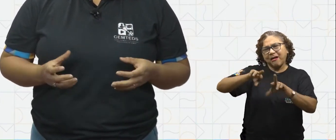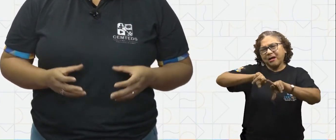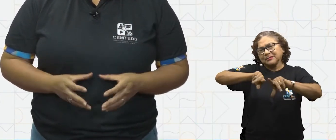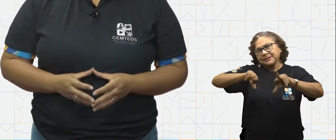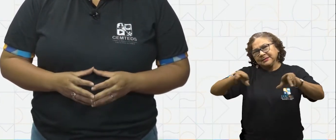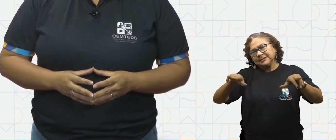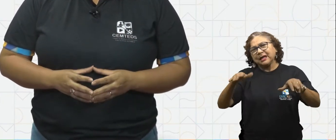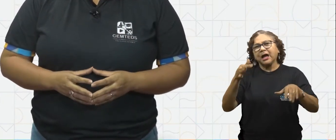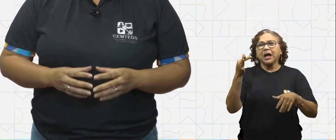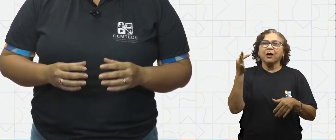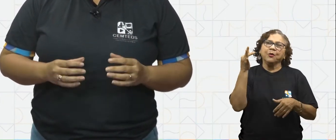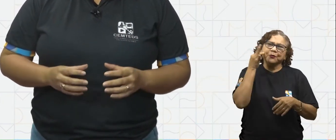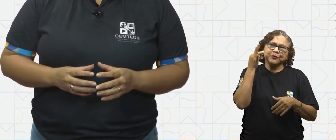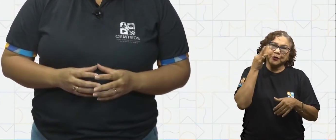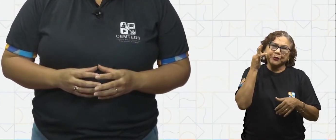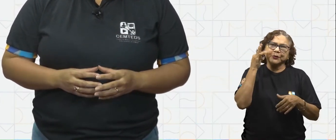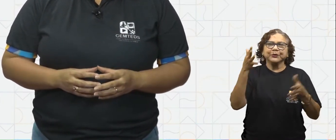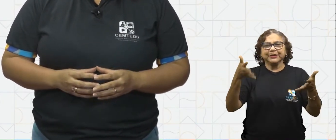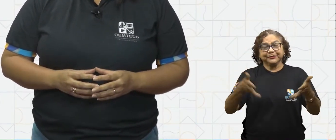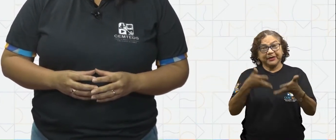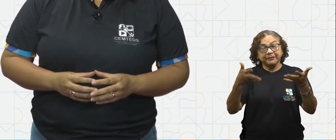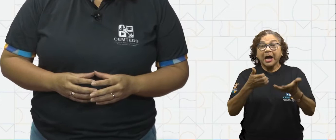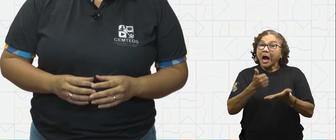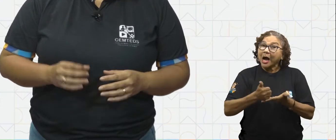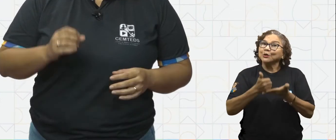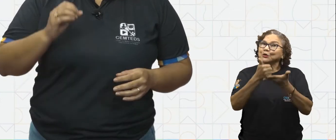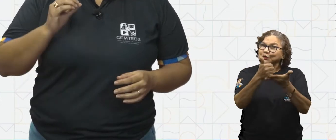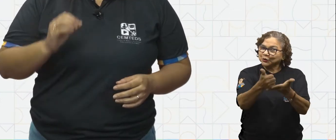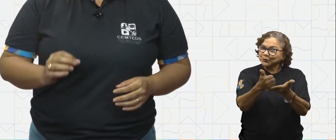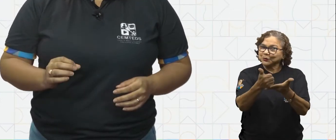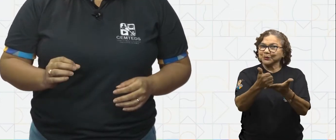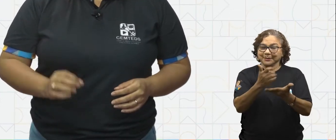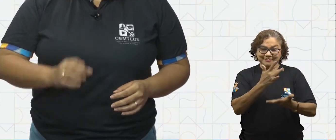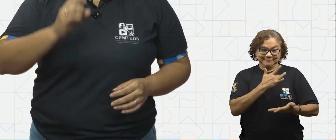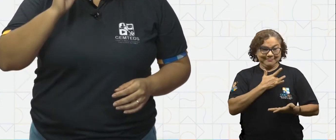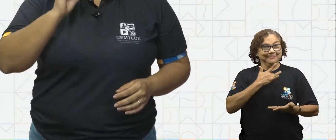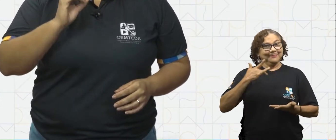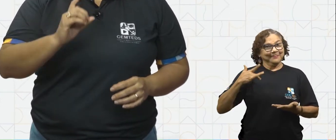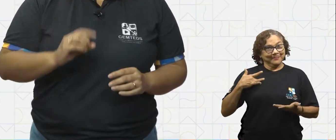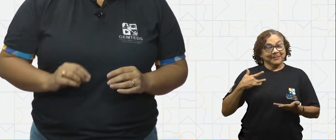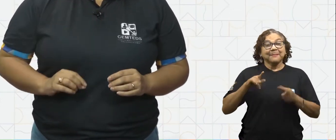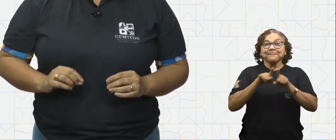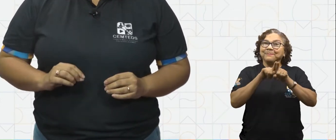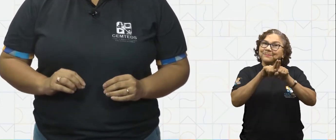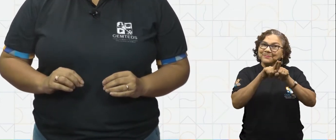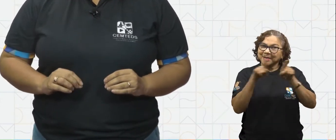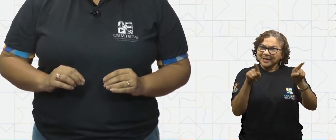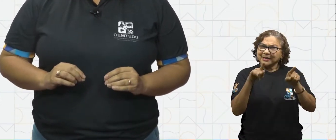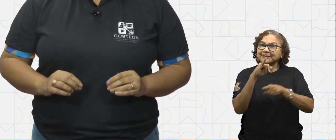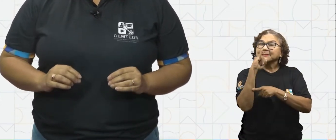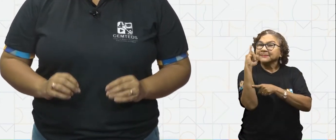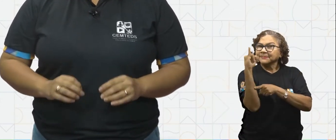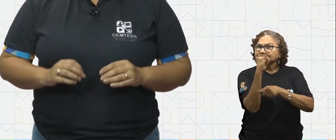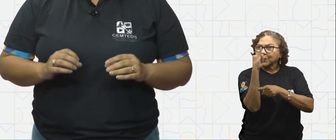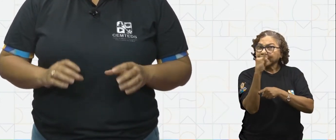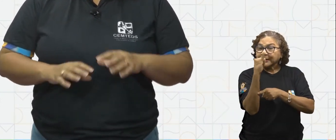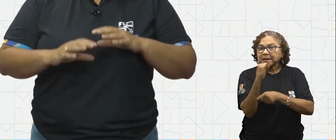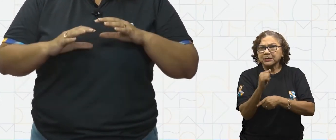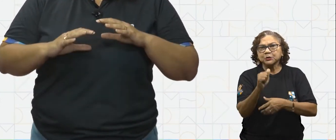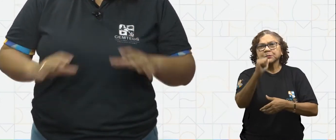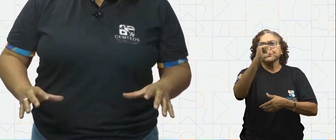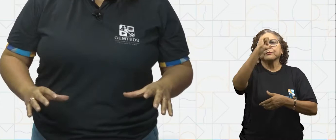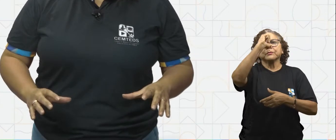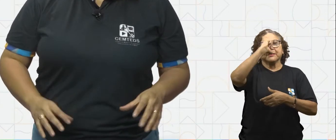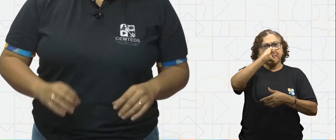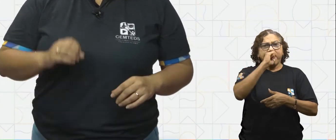frutas e verduras, auxiliam no processo de hidratação. Mas é importante que a água seja consumida no seu